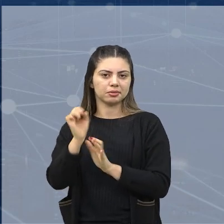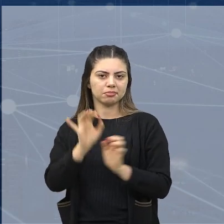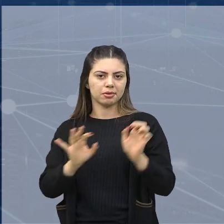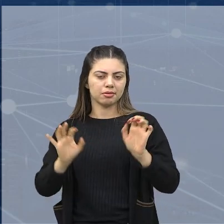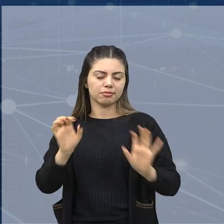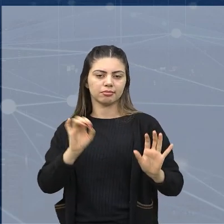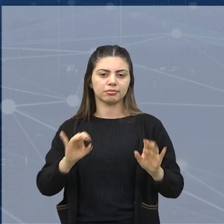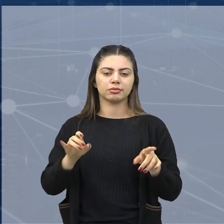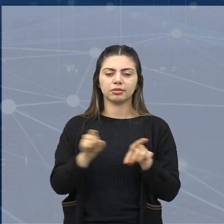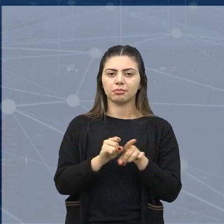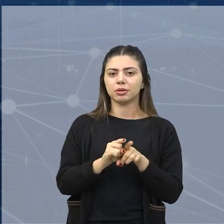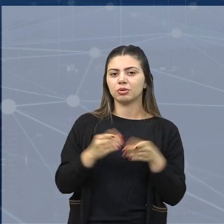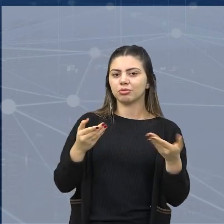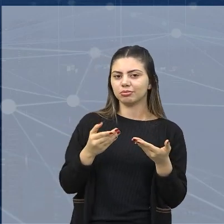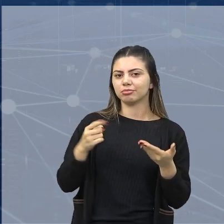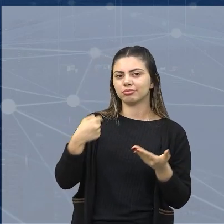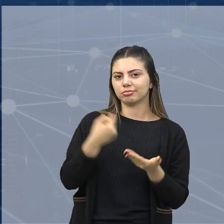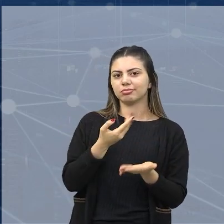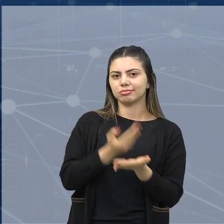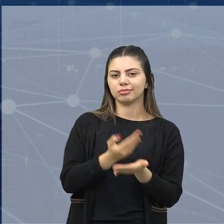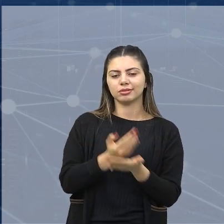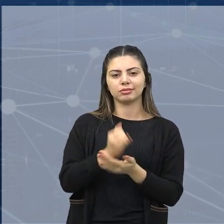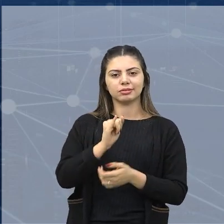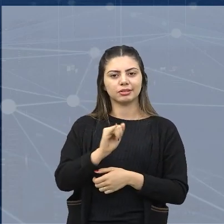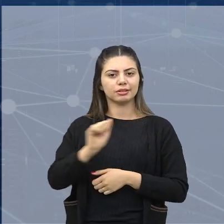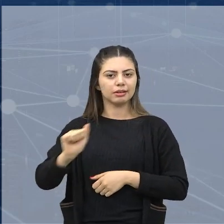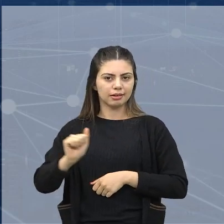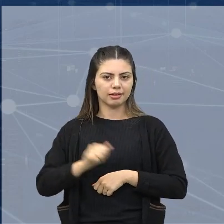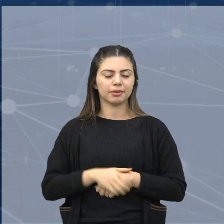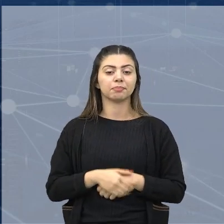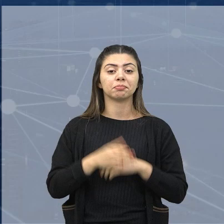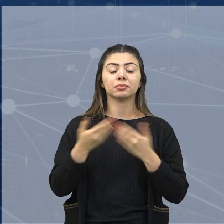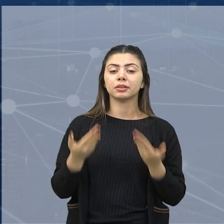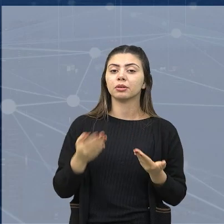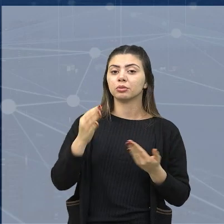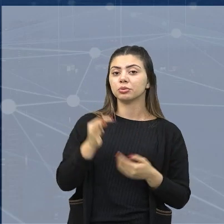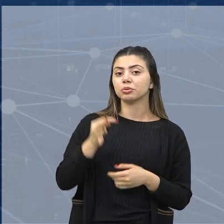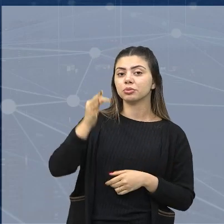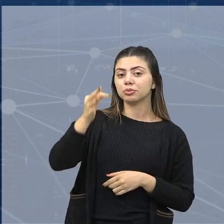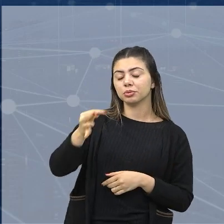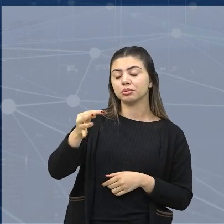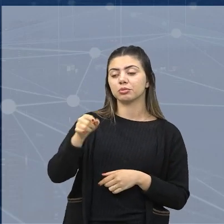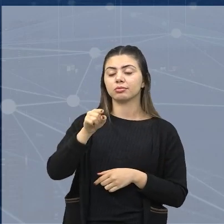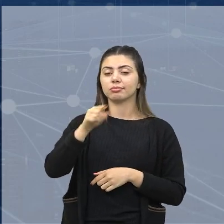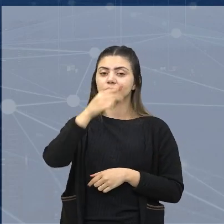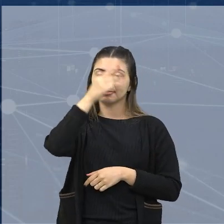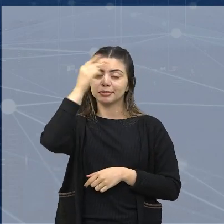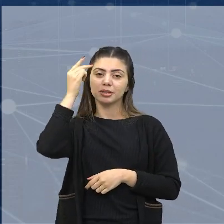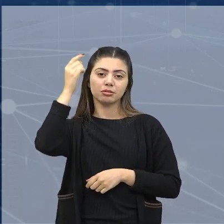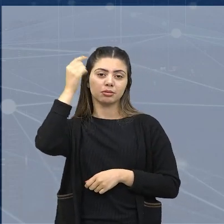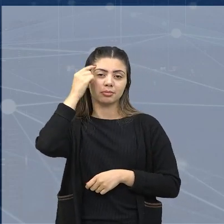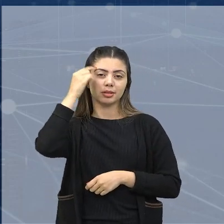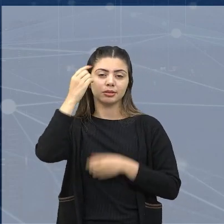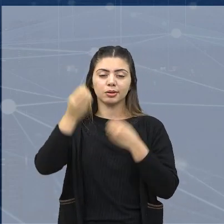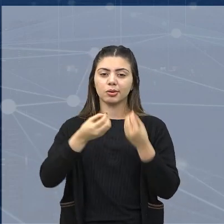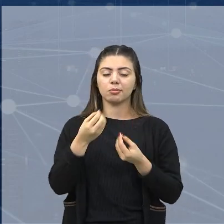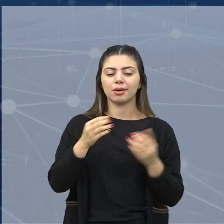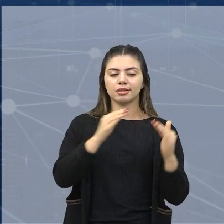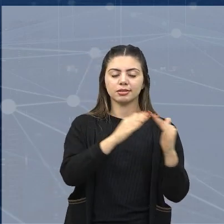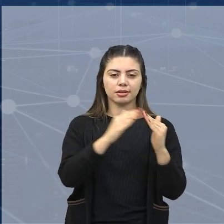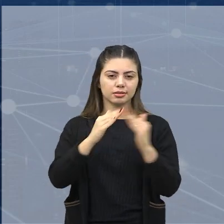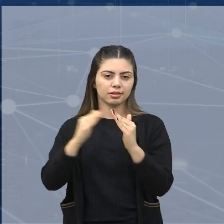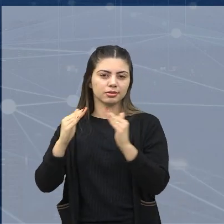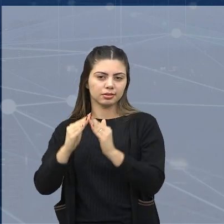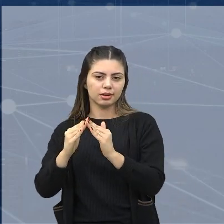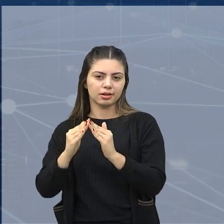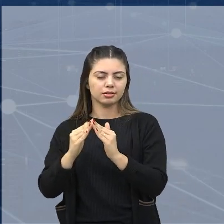muito de inteligência artificial e no futuro o que as pessoas dizem é que as casas vão ser